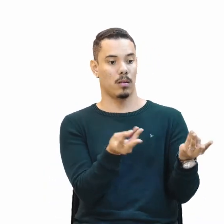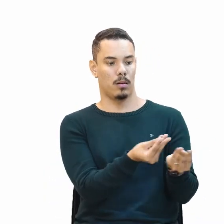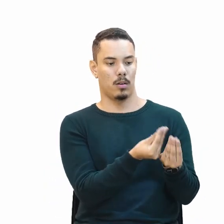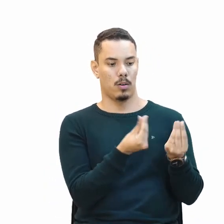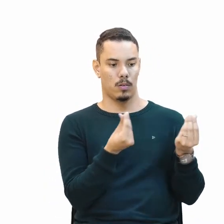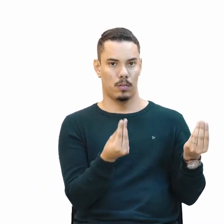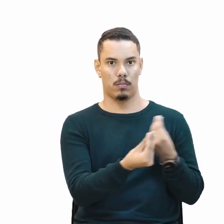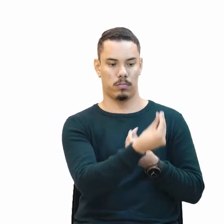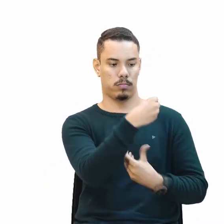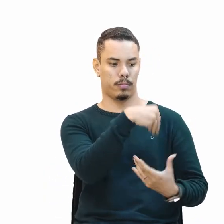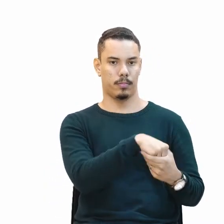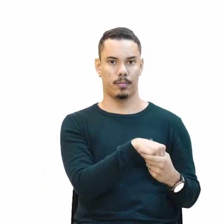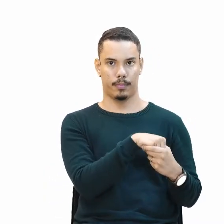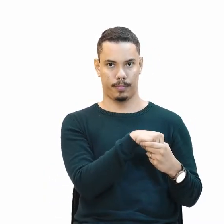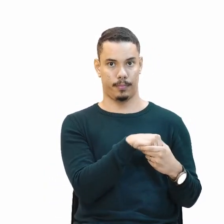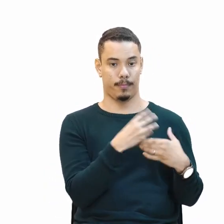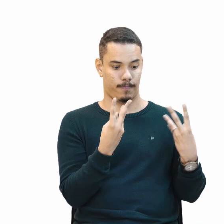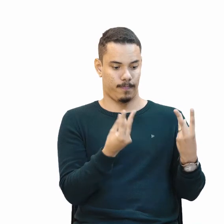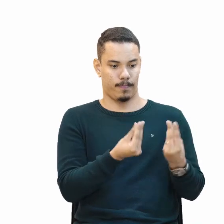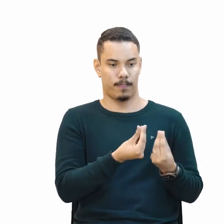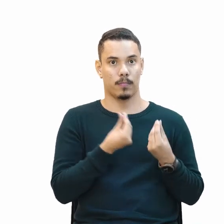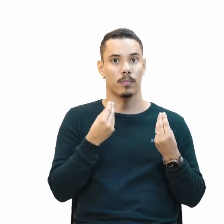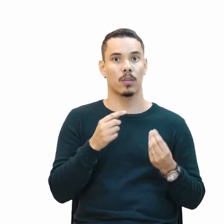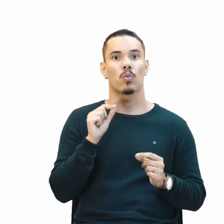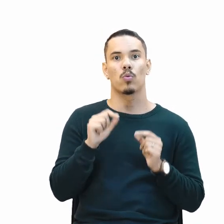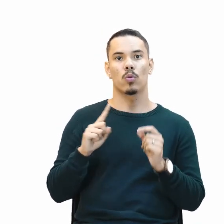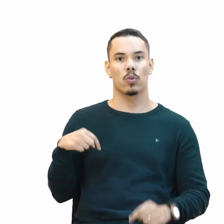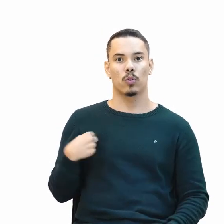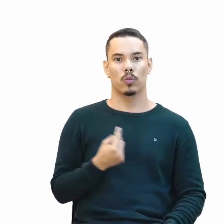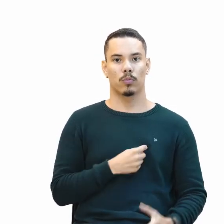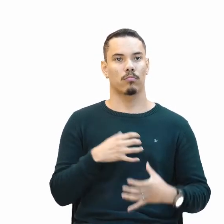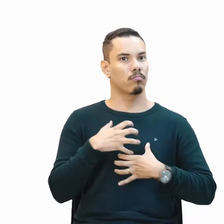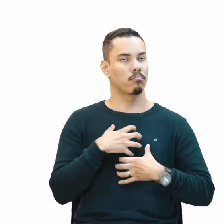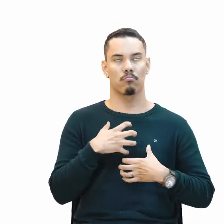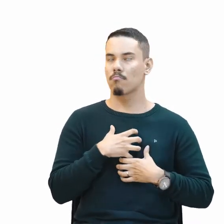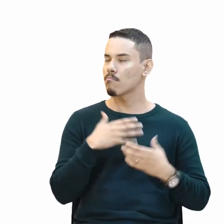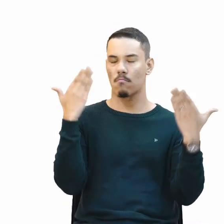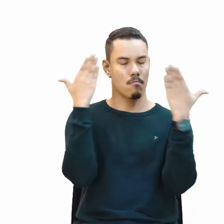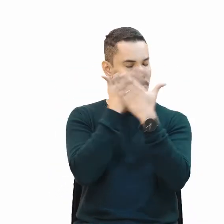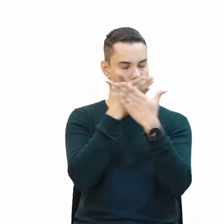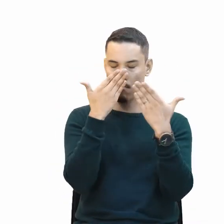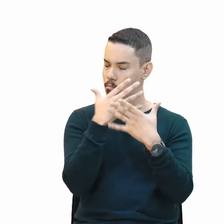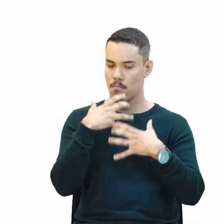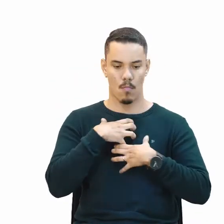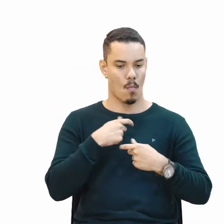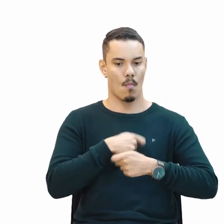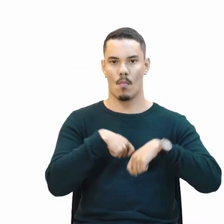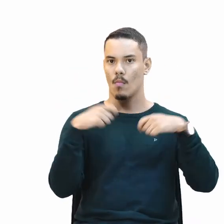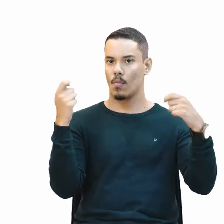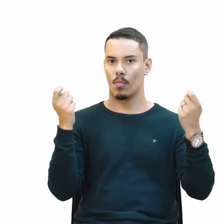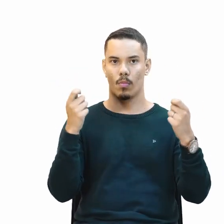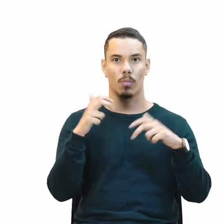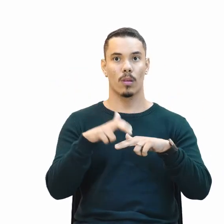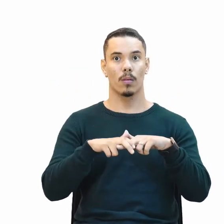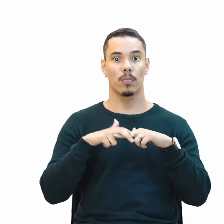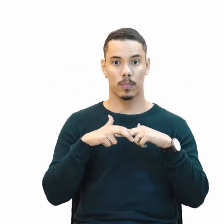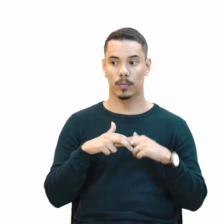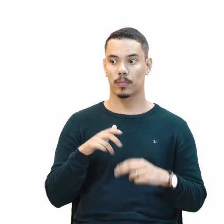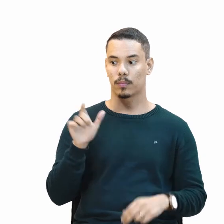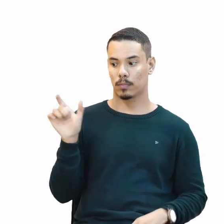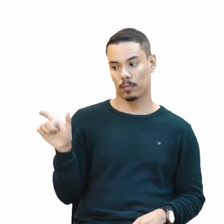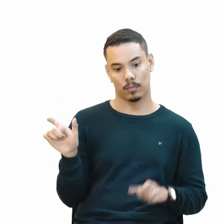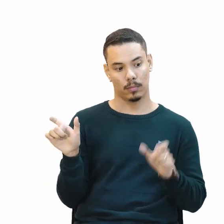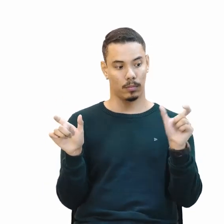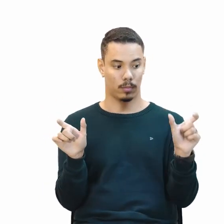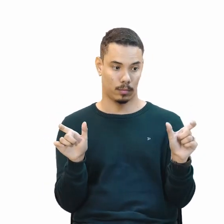essência. A essência é aquilo que os nossos sentidos não vê. Então, o ser e a essência, aqui